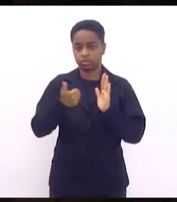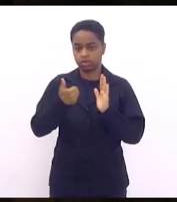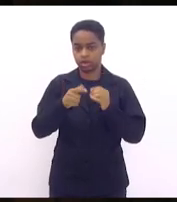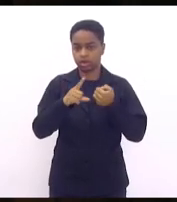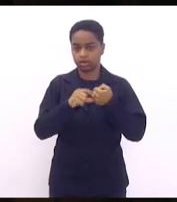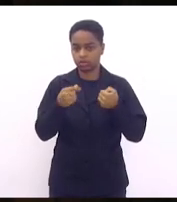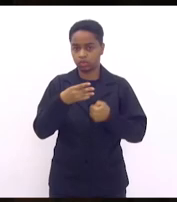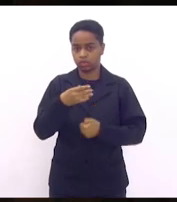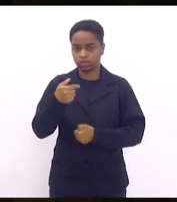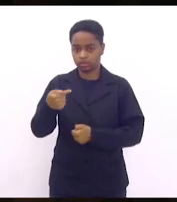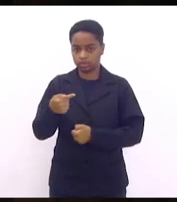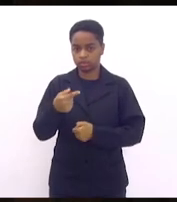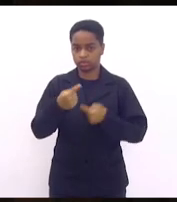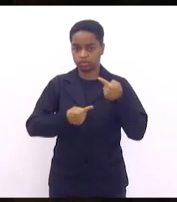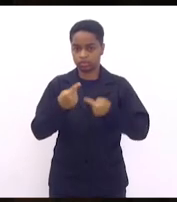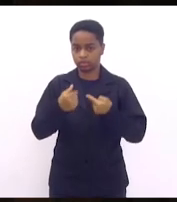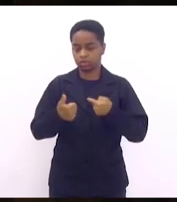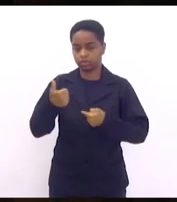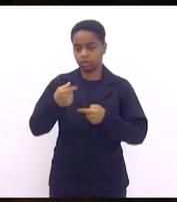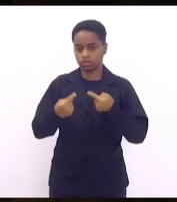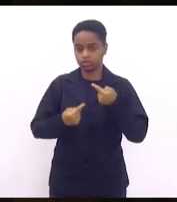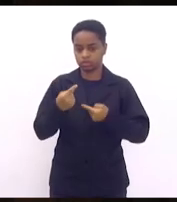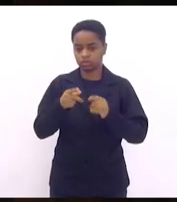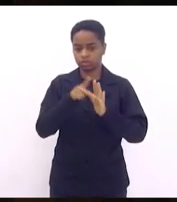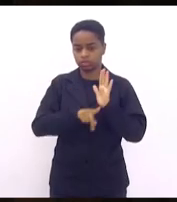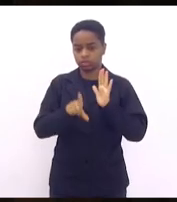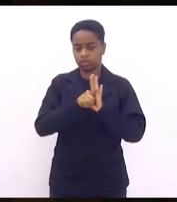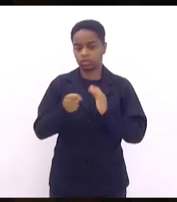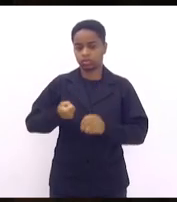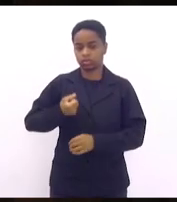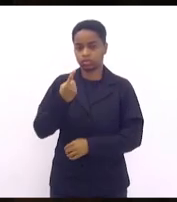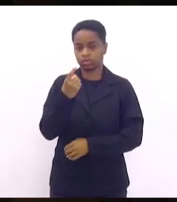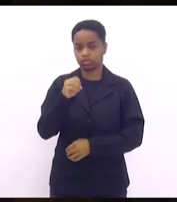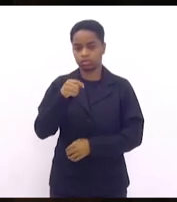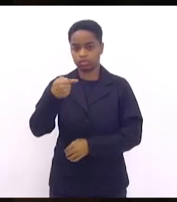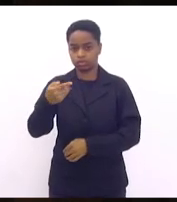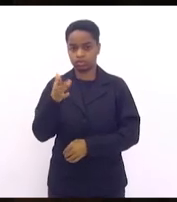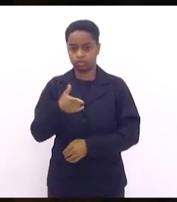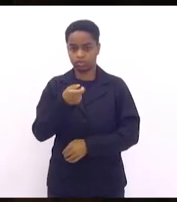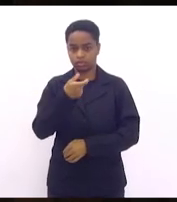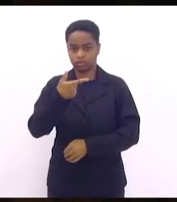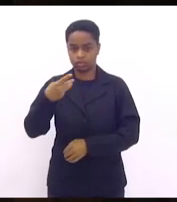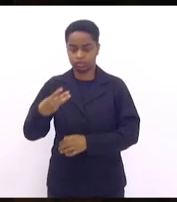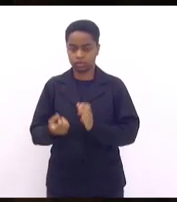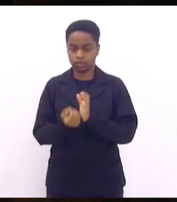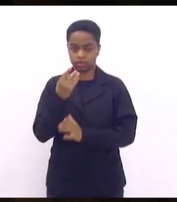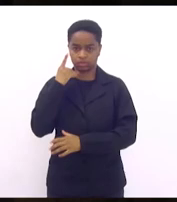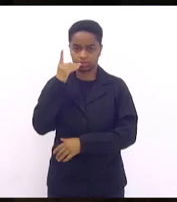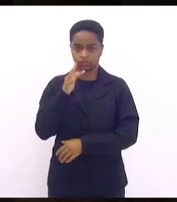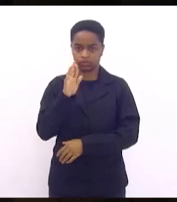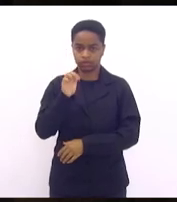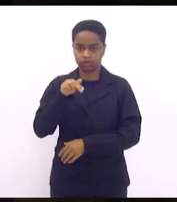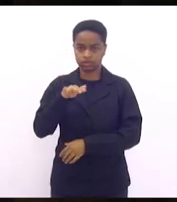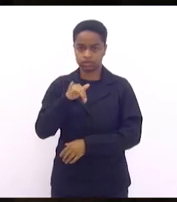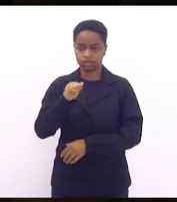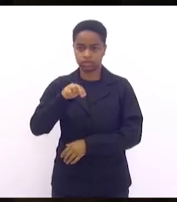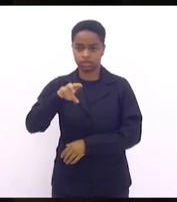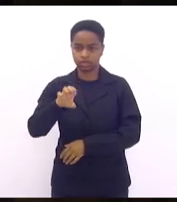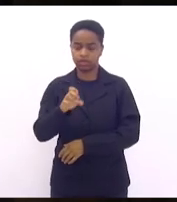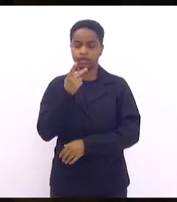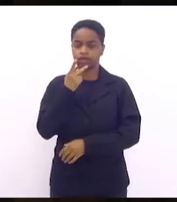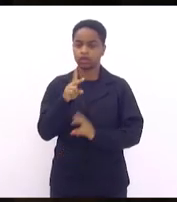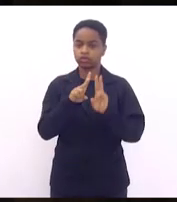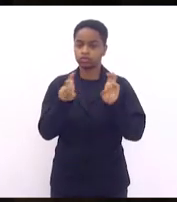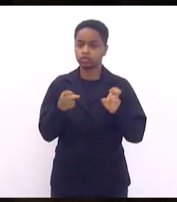em tramitação ordinária, em primeira discussão, projeto de lei número 107, de 23, de autoria da deputada Franciane Mota, que dispõe sobre